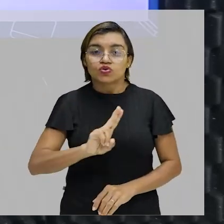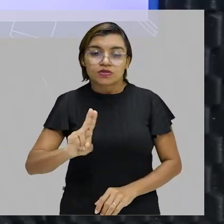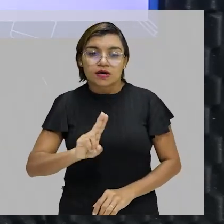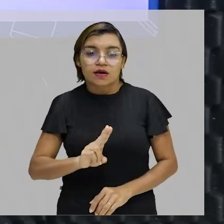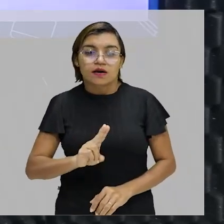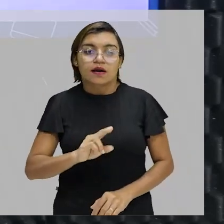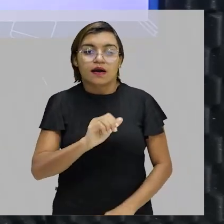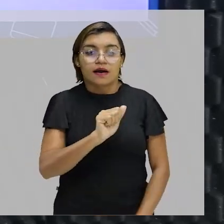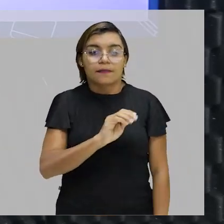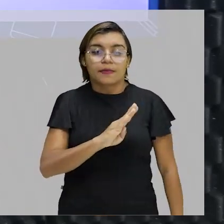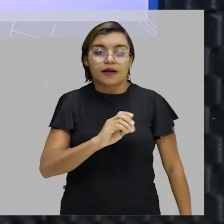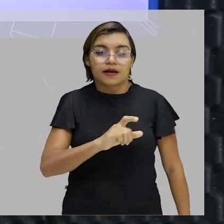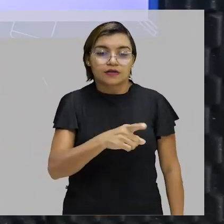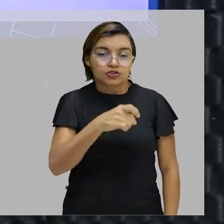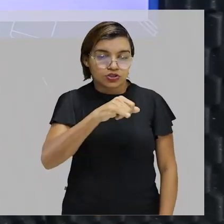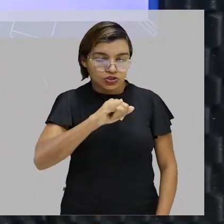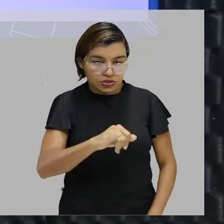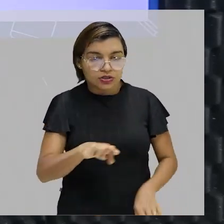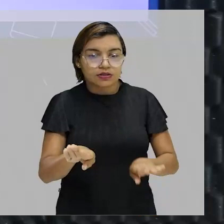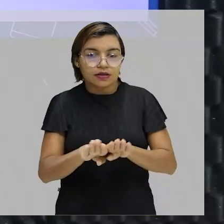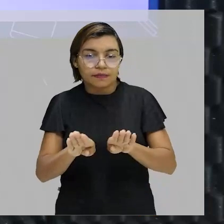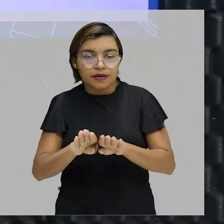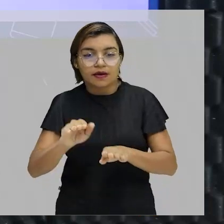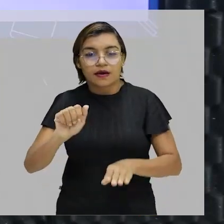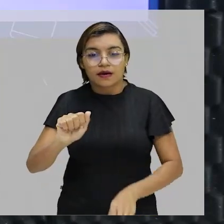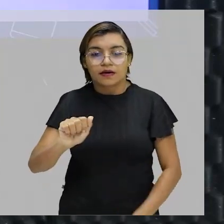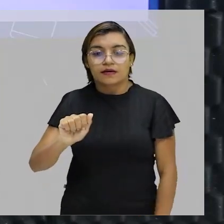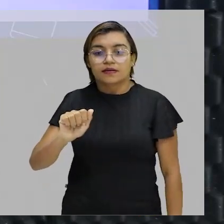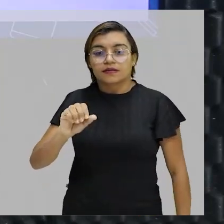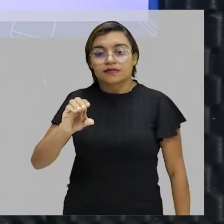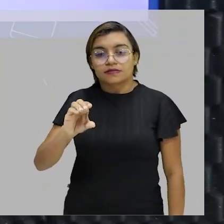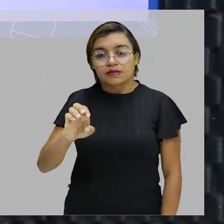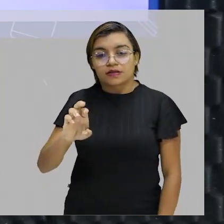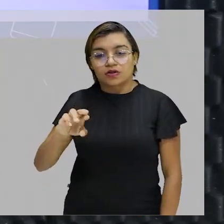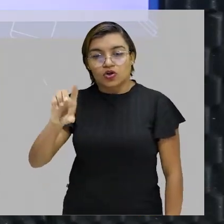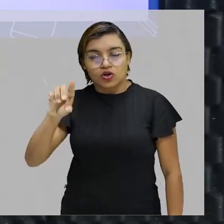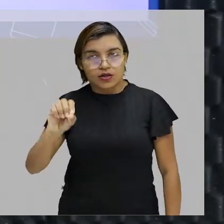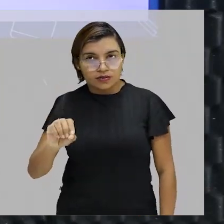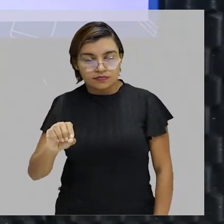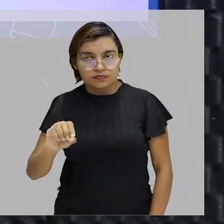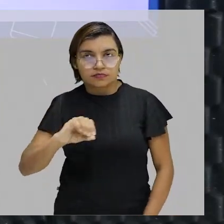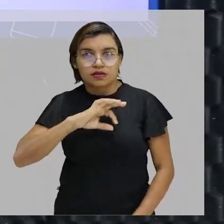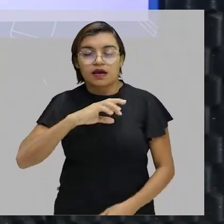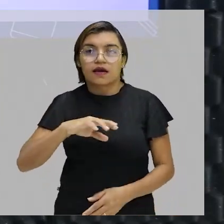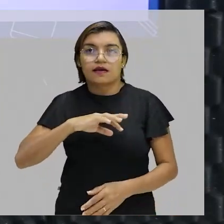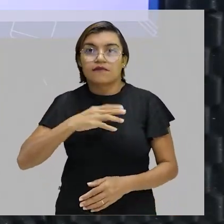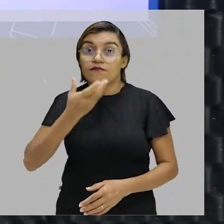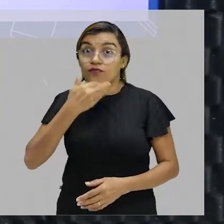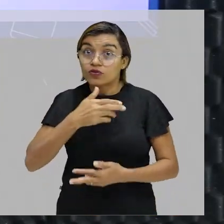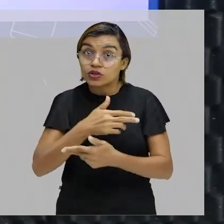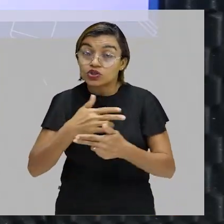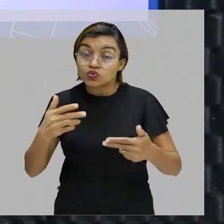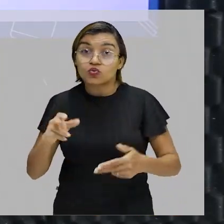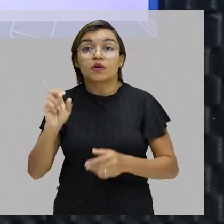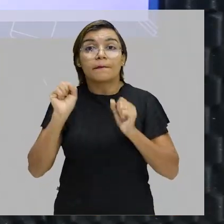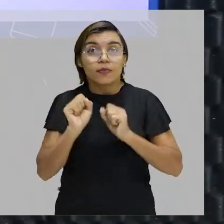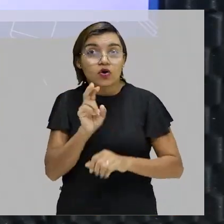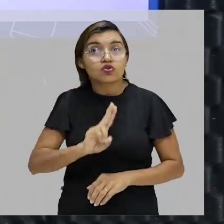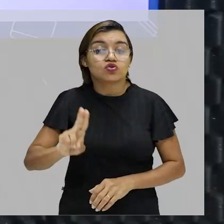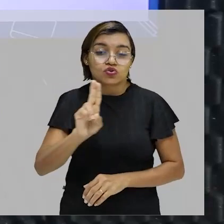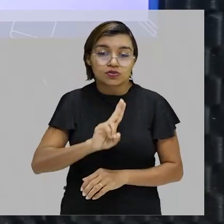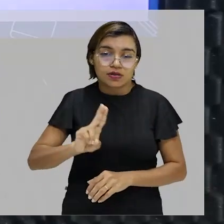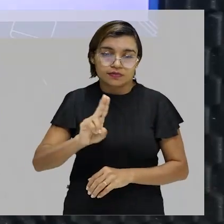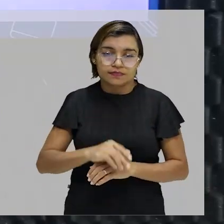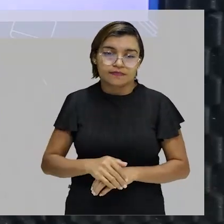o abacaxi, porque as duas frutas fazem bem à saúde. Agora, quando eu digo Fátima ou Ana, só uma será gestora, ou a Fátima